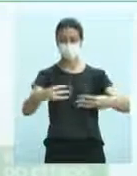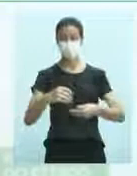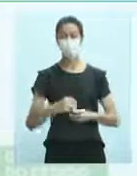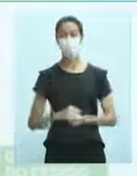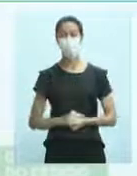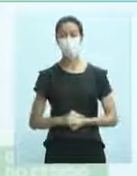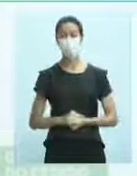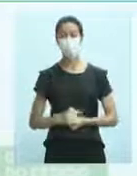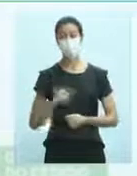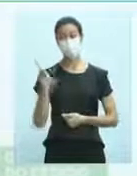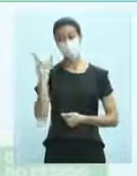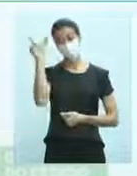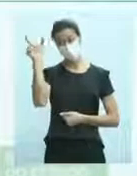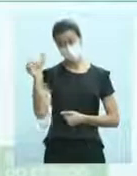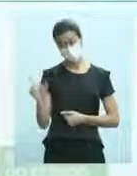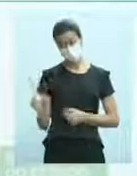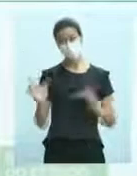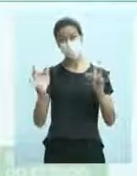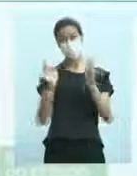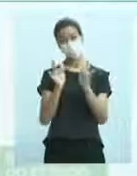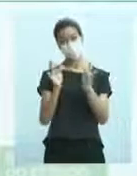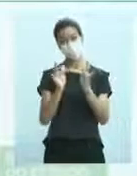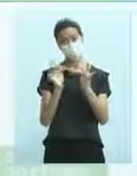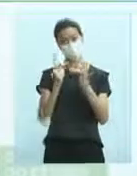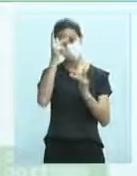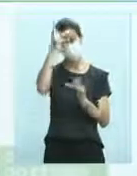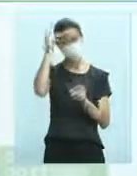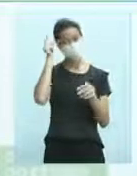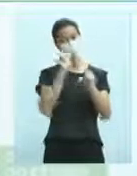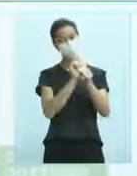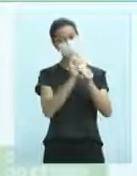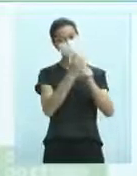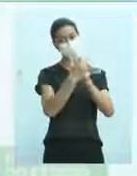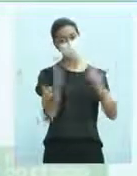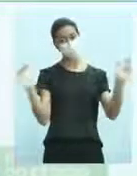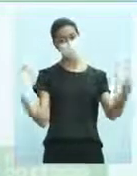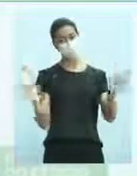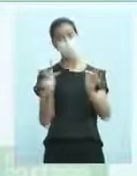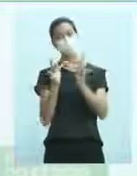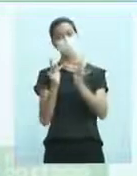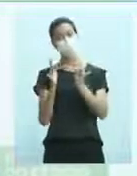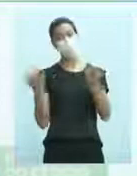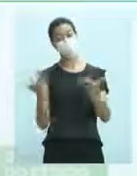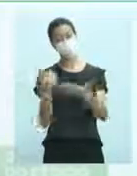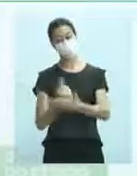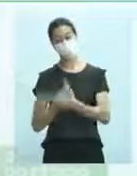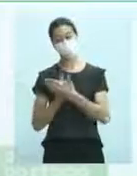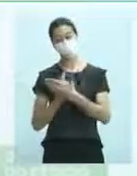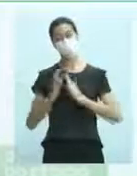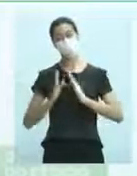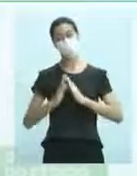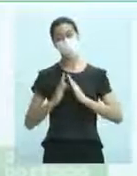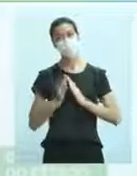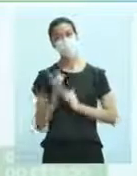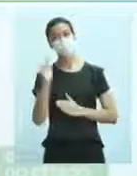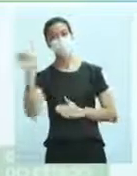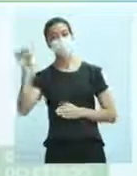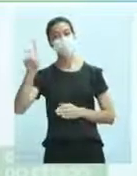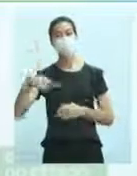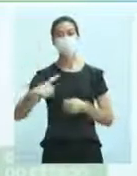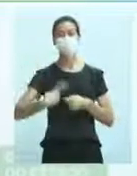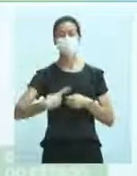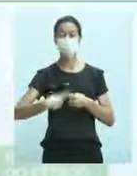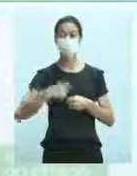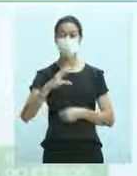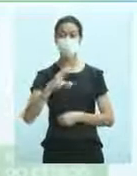que é um contato de tá confirmado encontra-se em isolamento domiciliar o outro planeta campo